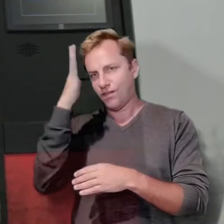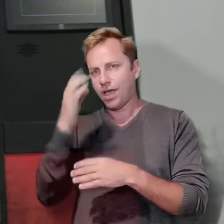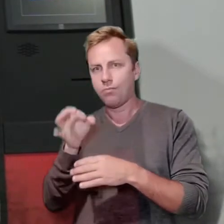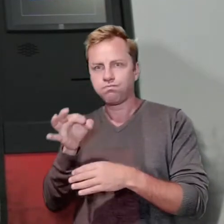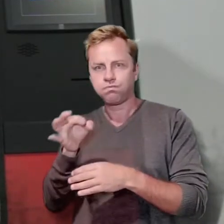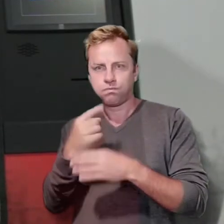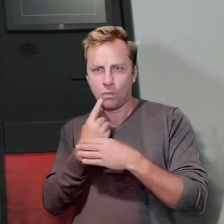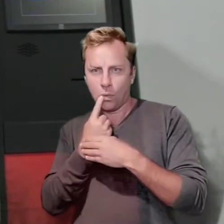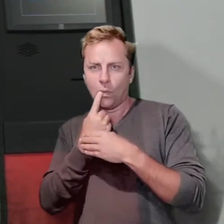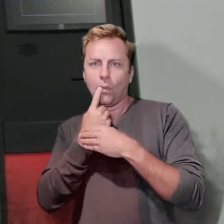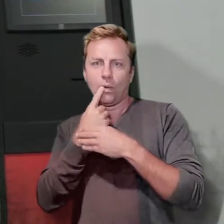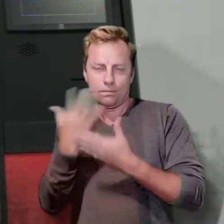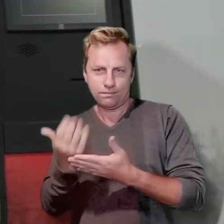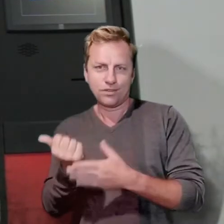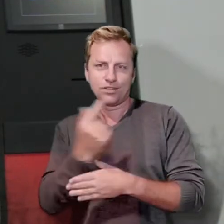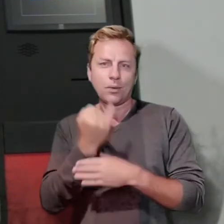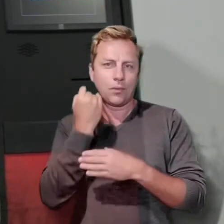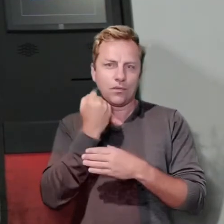fininho.